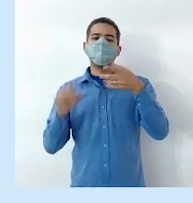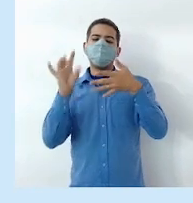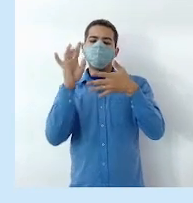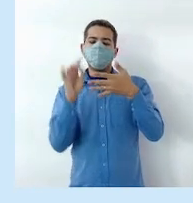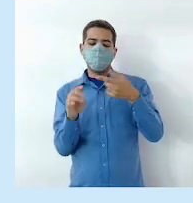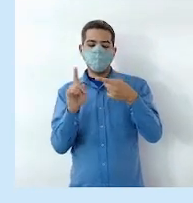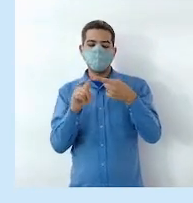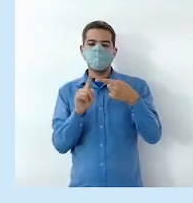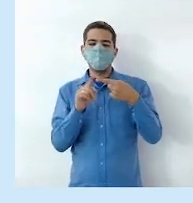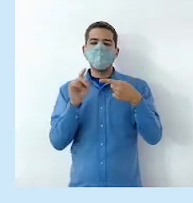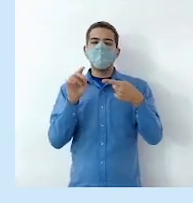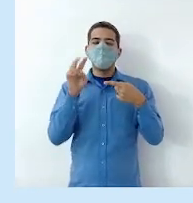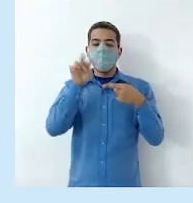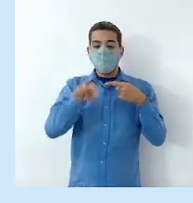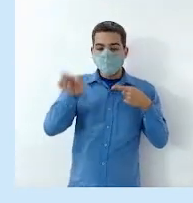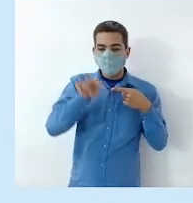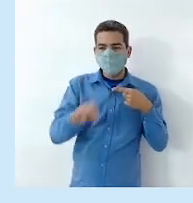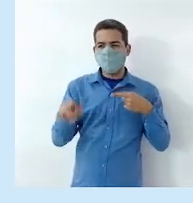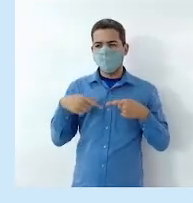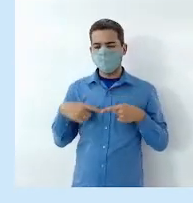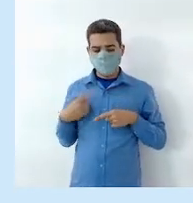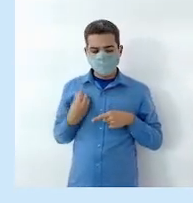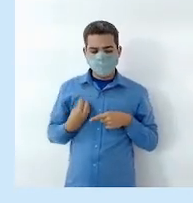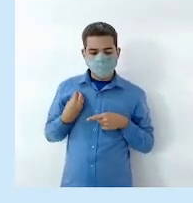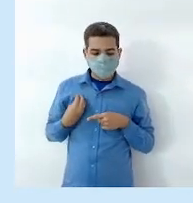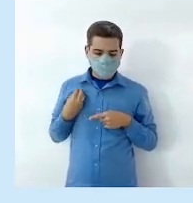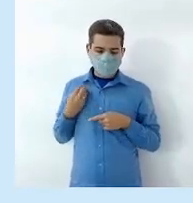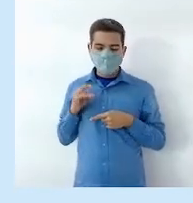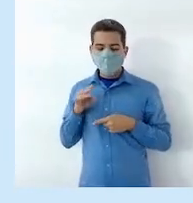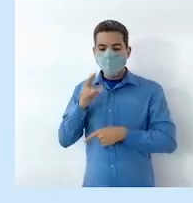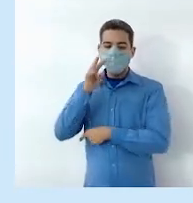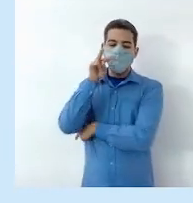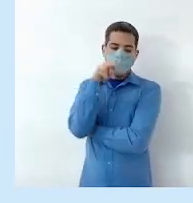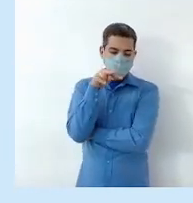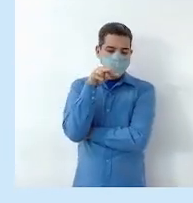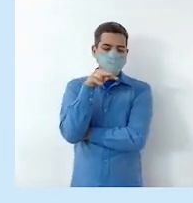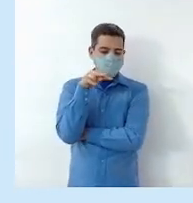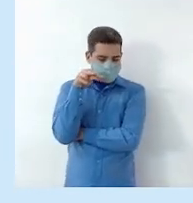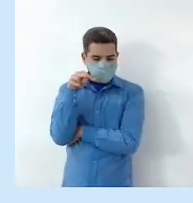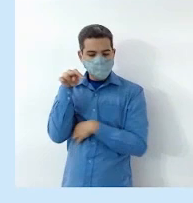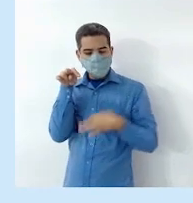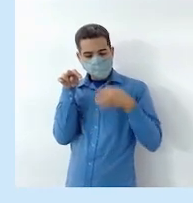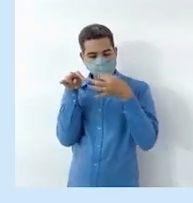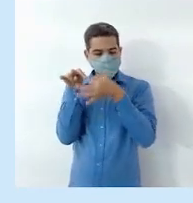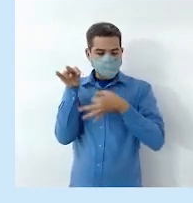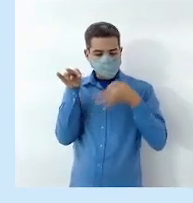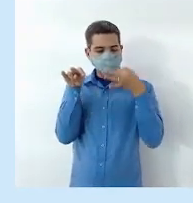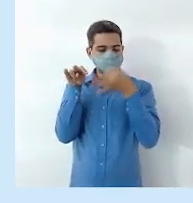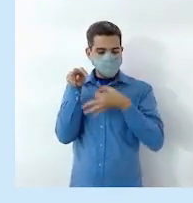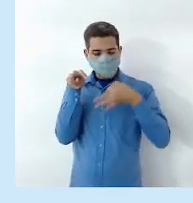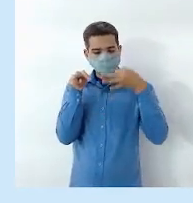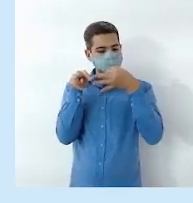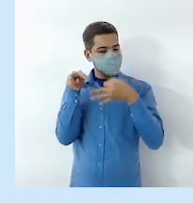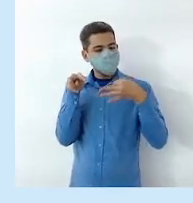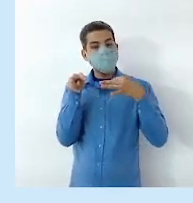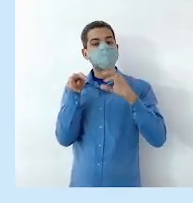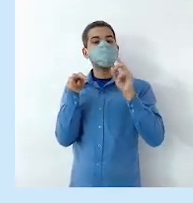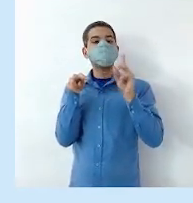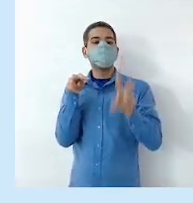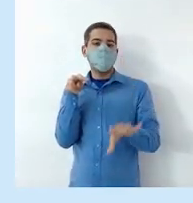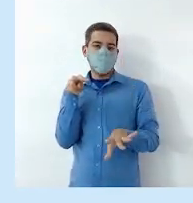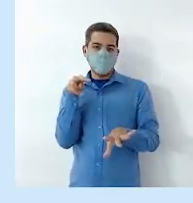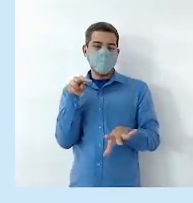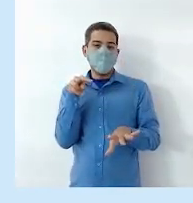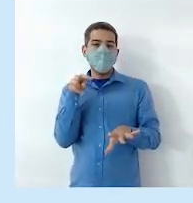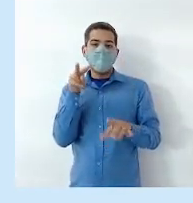O narrador observador é aquele que está ali, ó, só contando os fatos que ouviu ou que viu. Já o